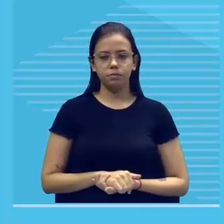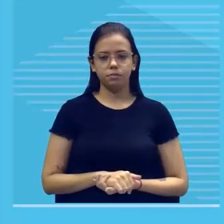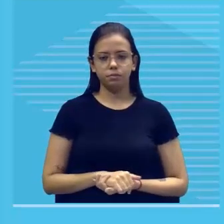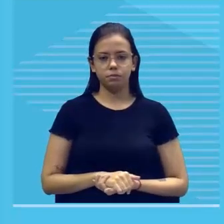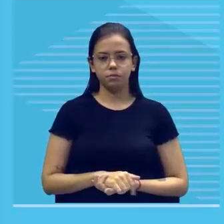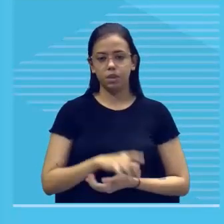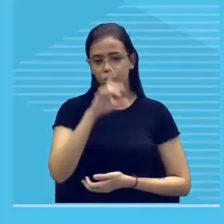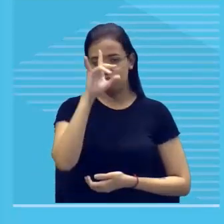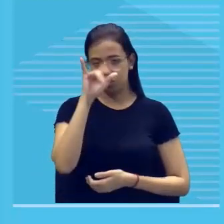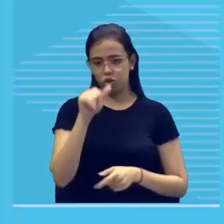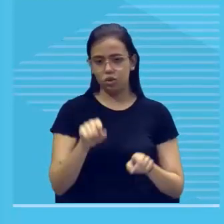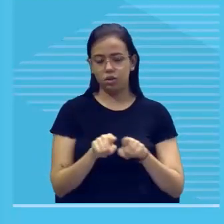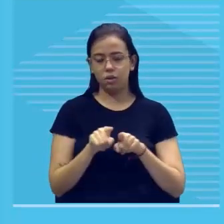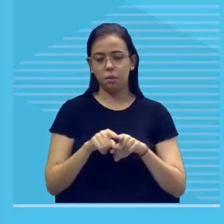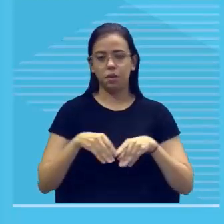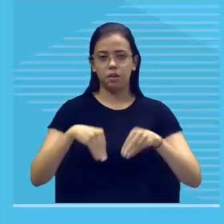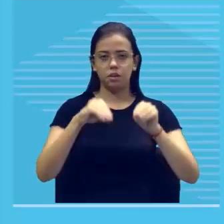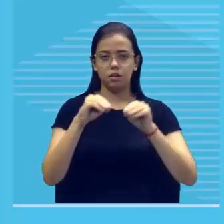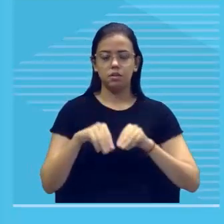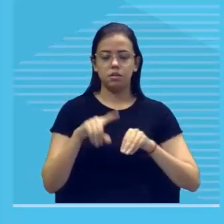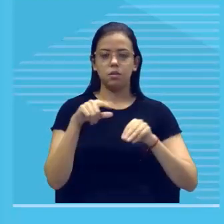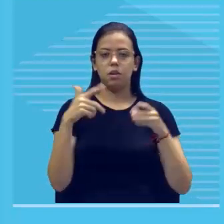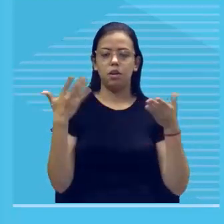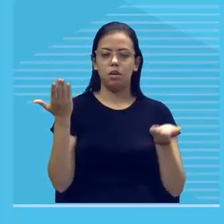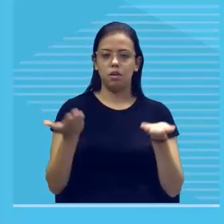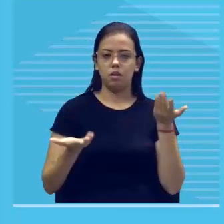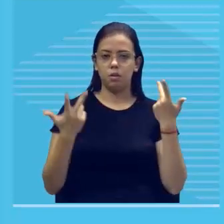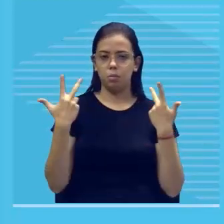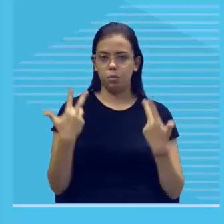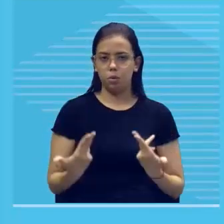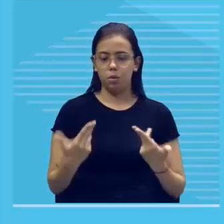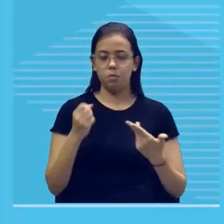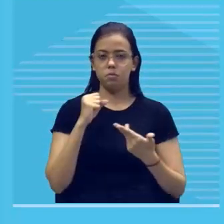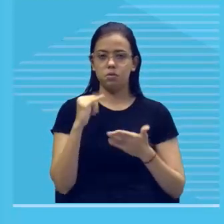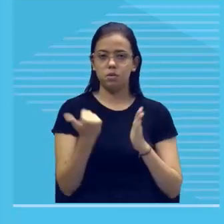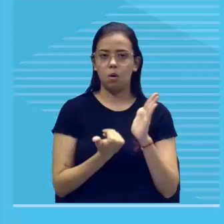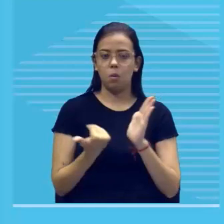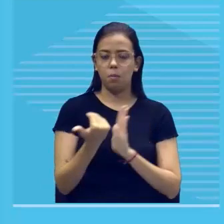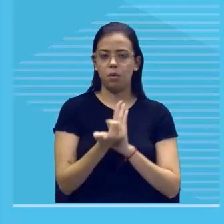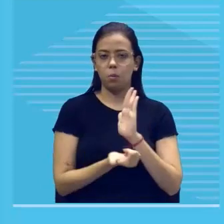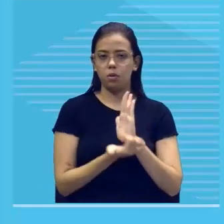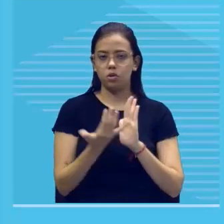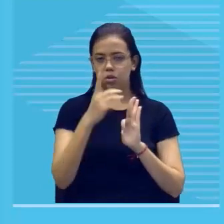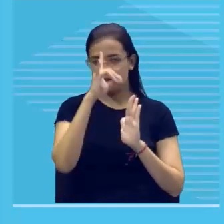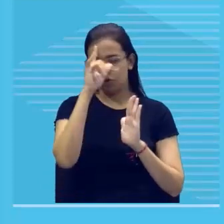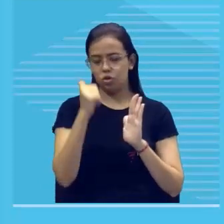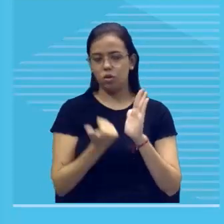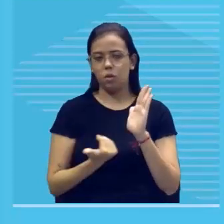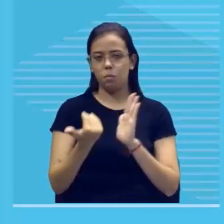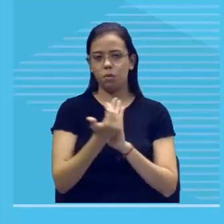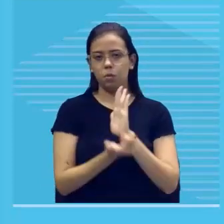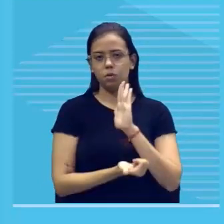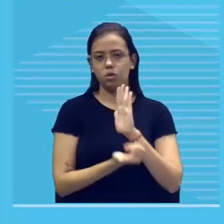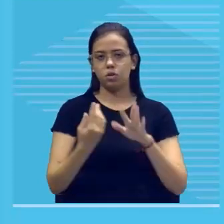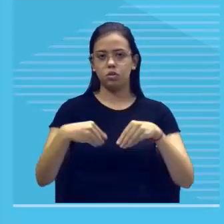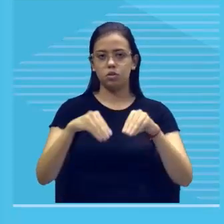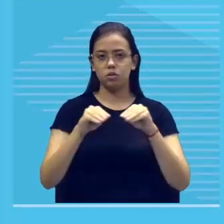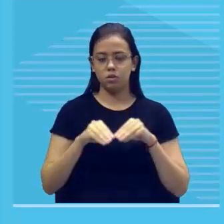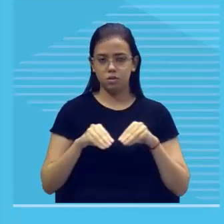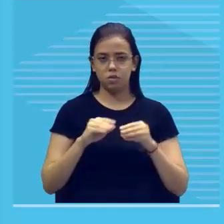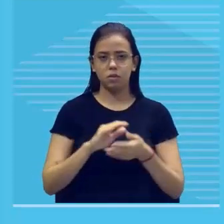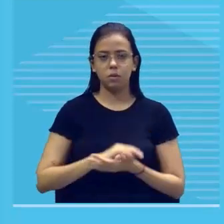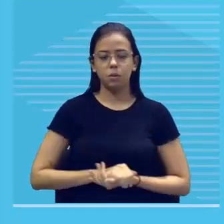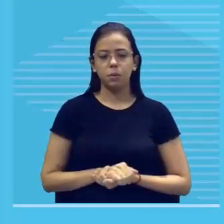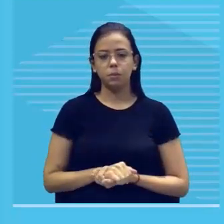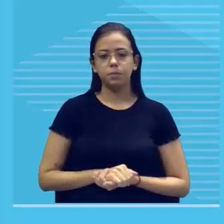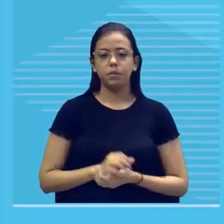tecidos é direto né se o aumento Dias aumento a quantidade de tecidos produzidos seu aumenta a quantidade de